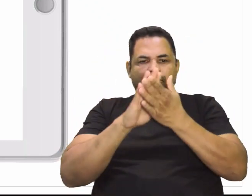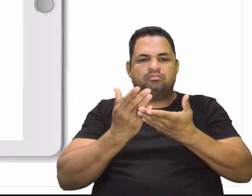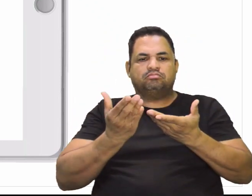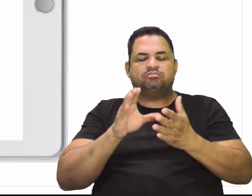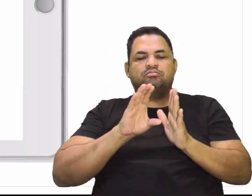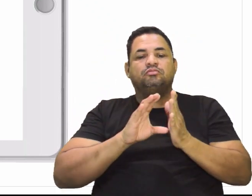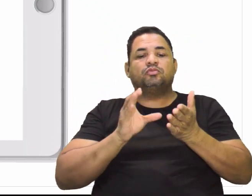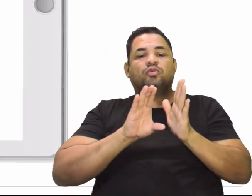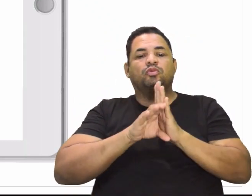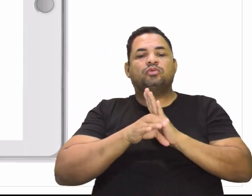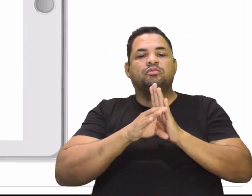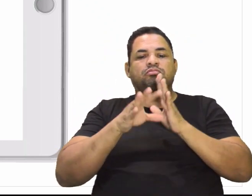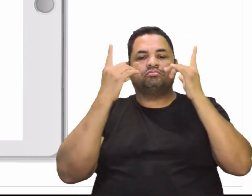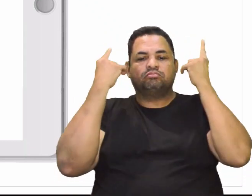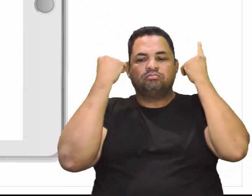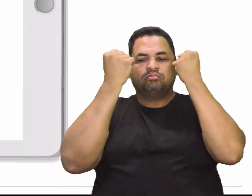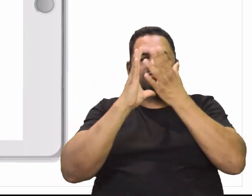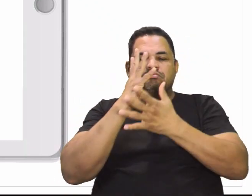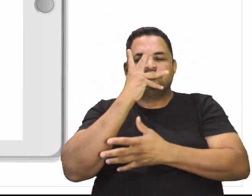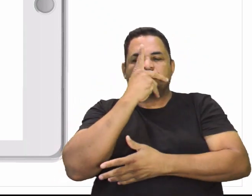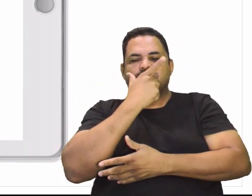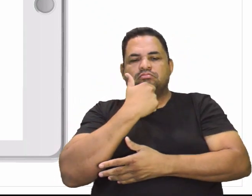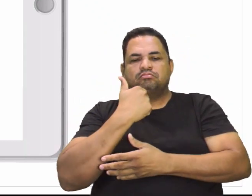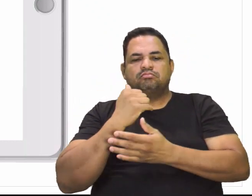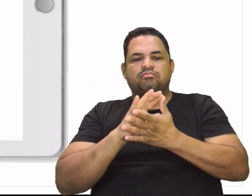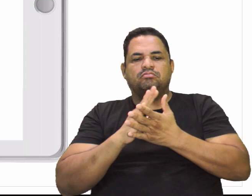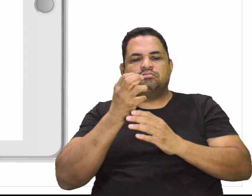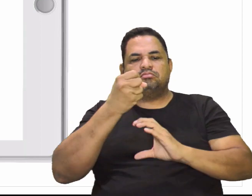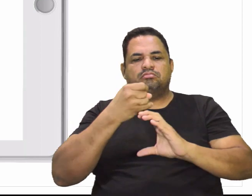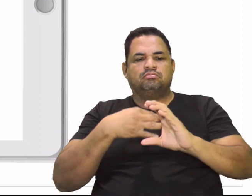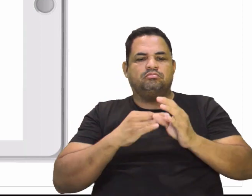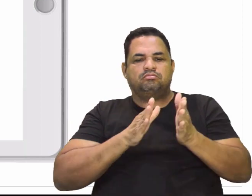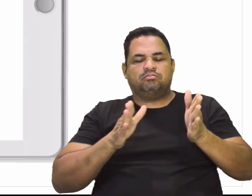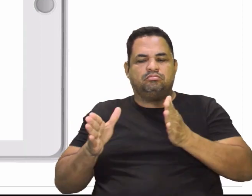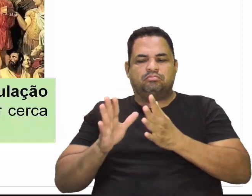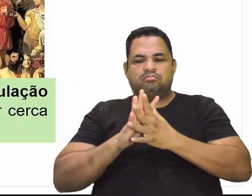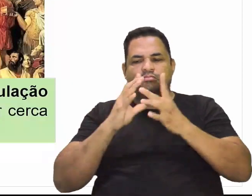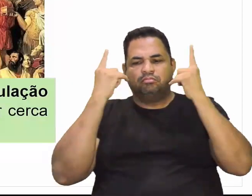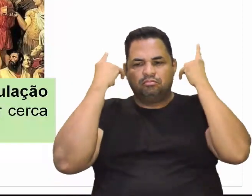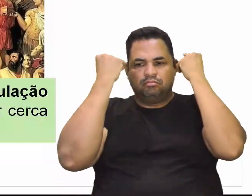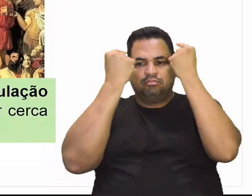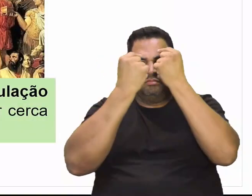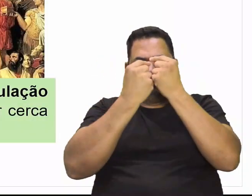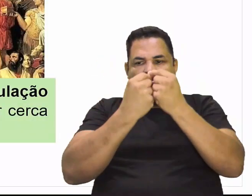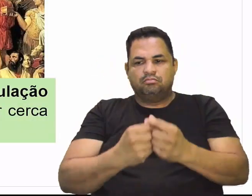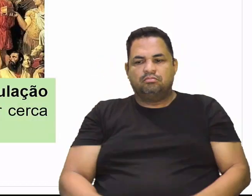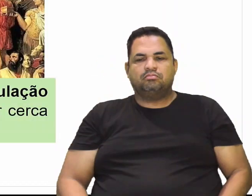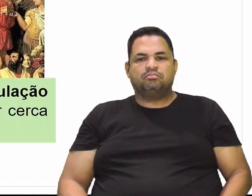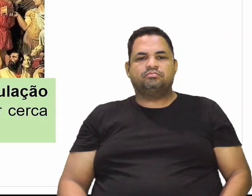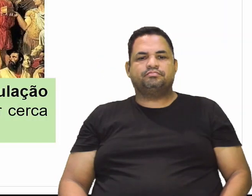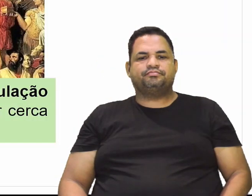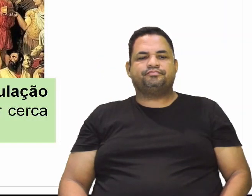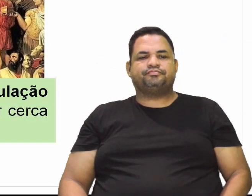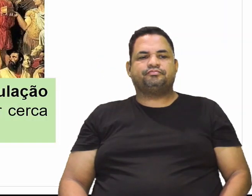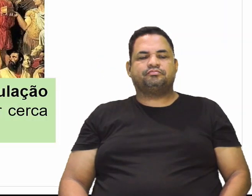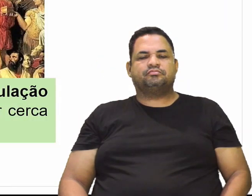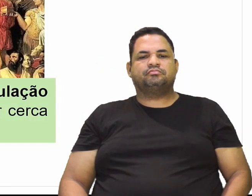localizado, os conceitos gregos de beleza, as características e o período grego. Olha lá.